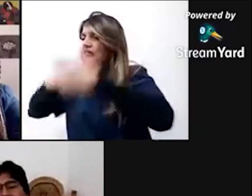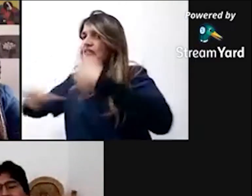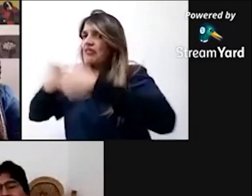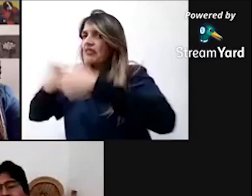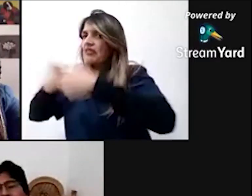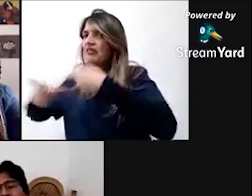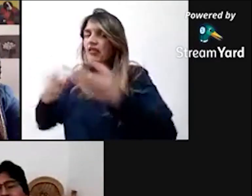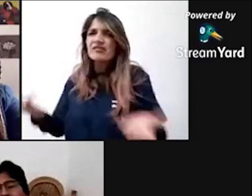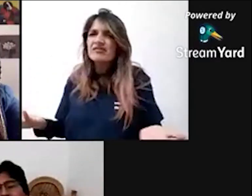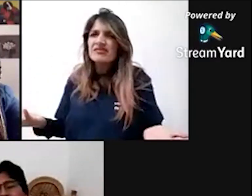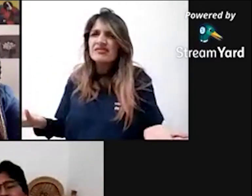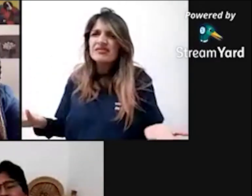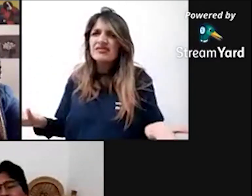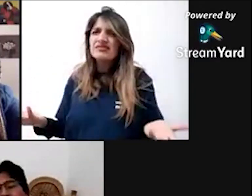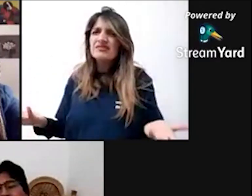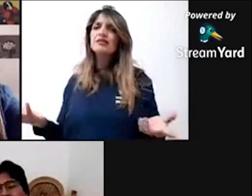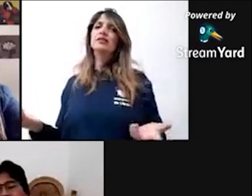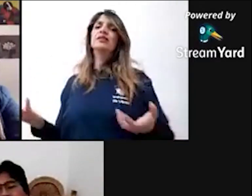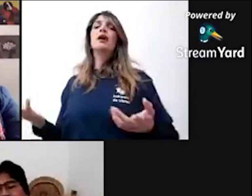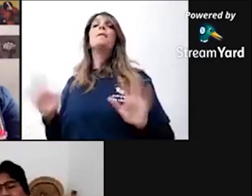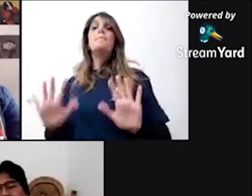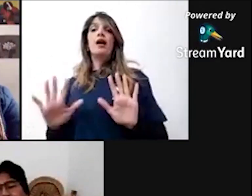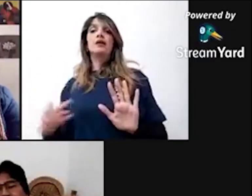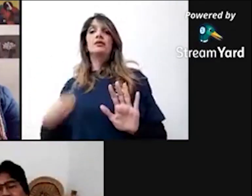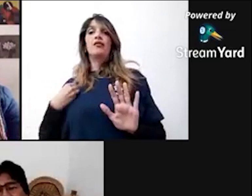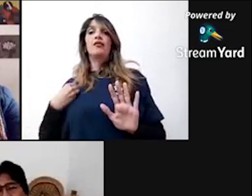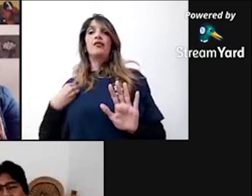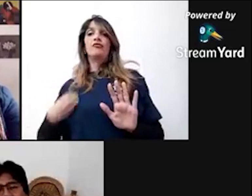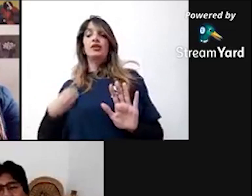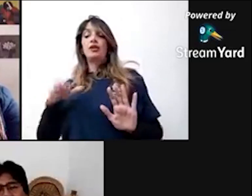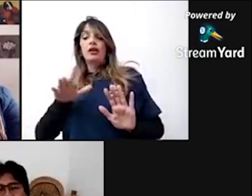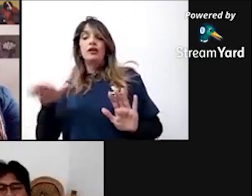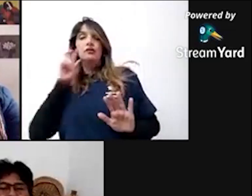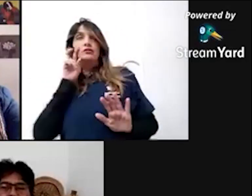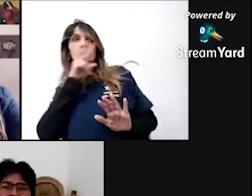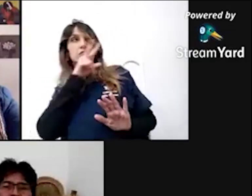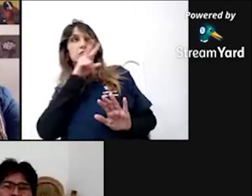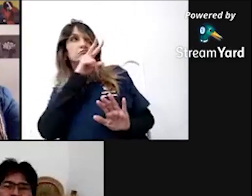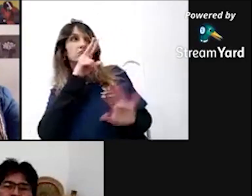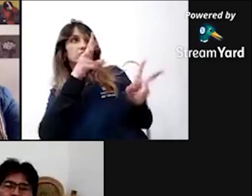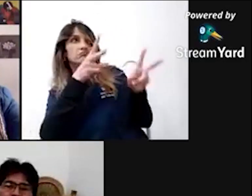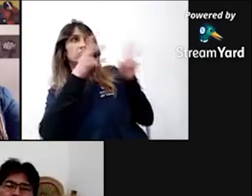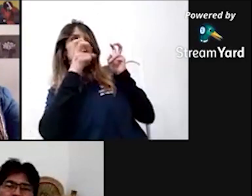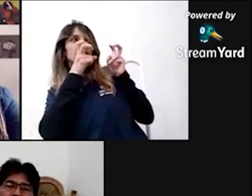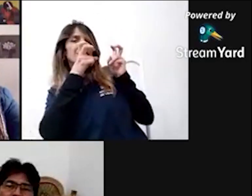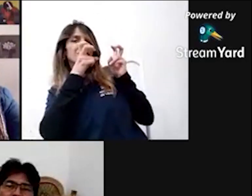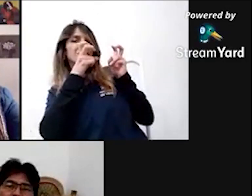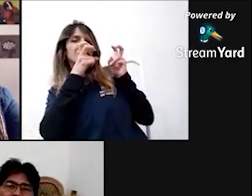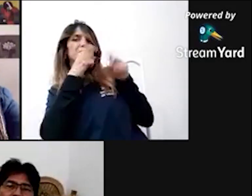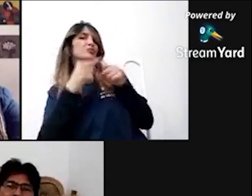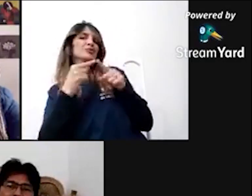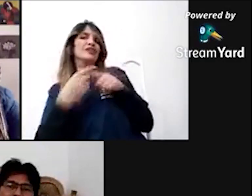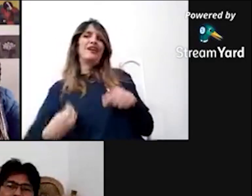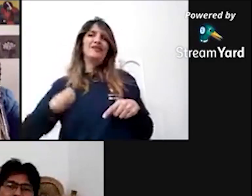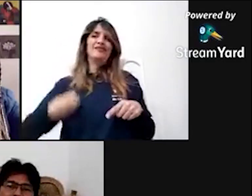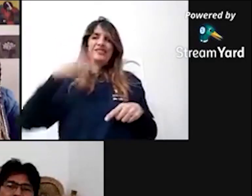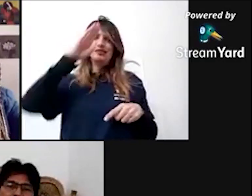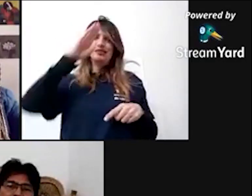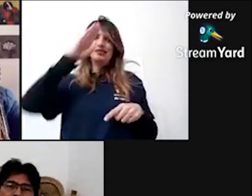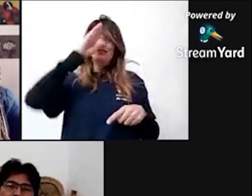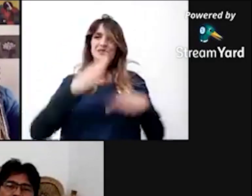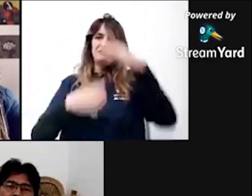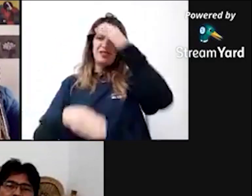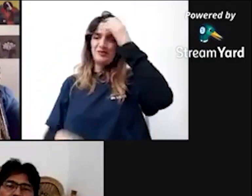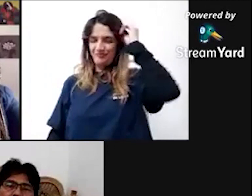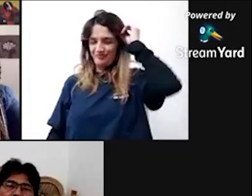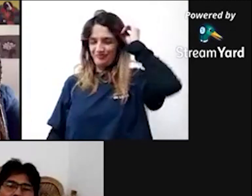apenas um instrumento, né? Mas a vida é o principal microfone na história,